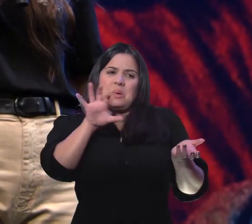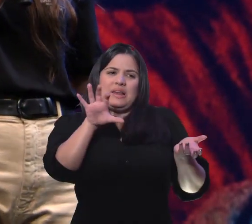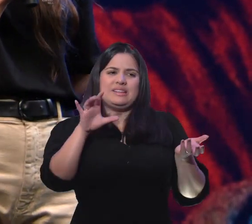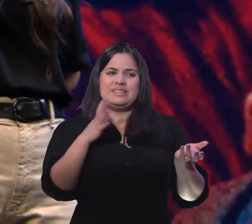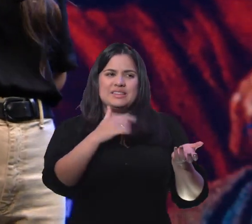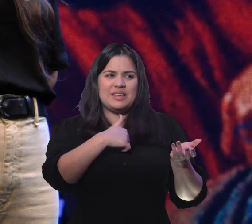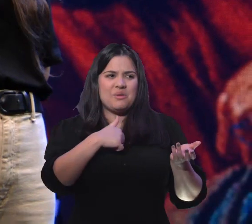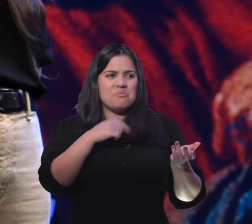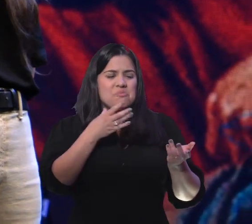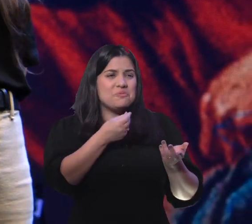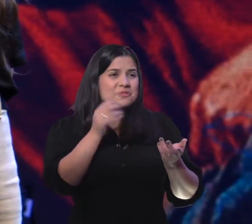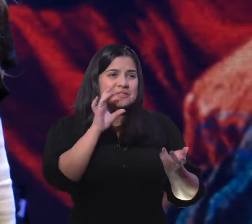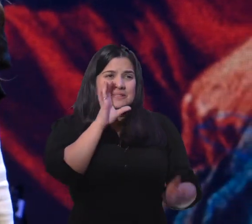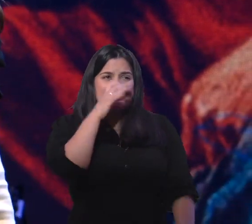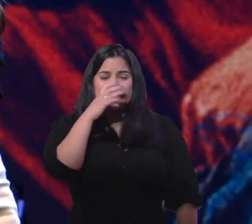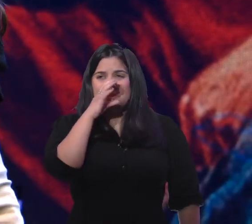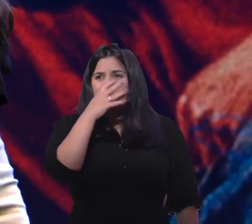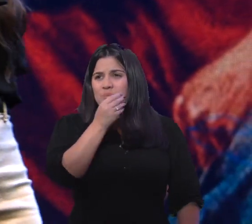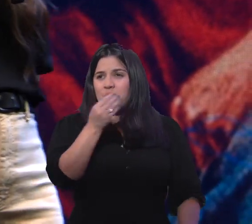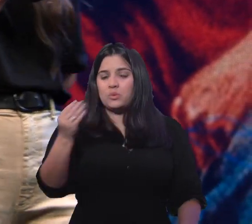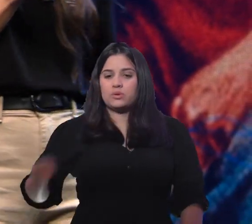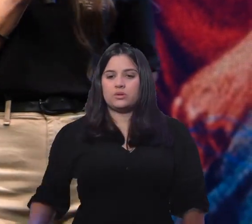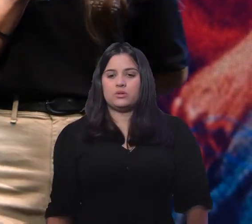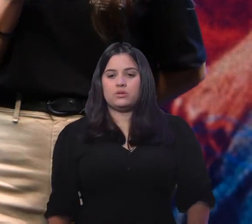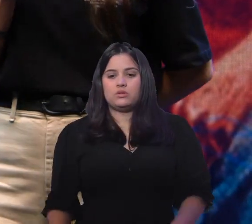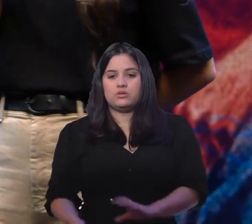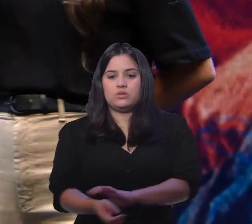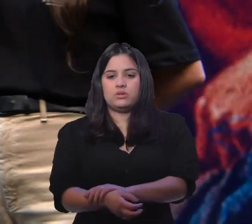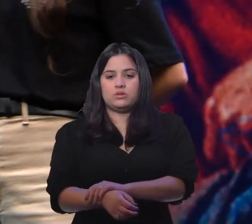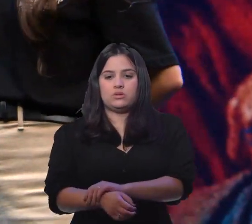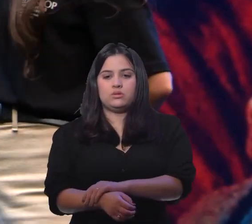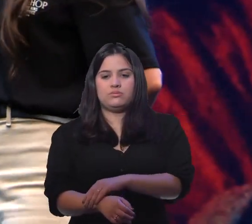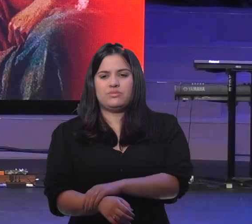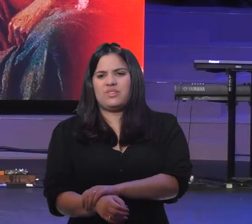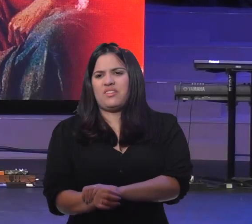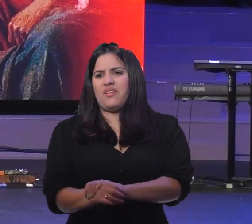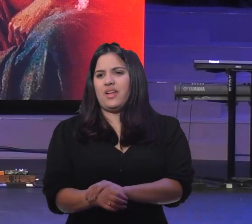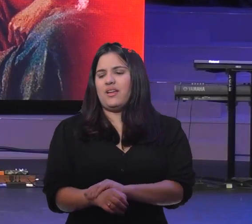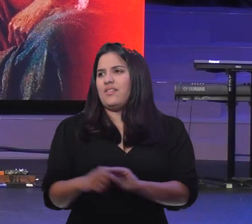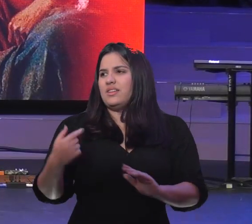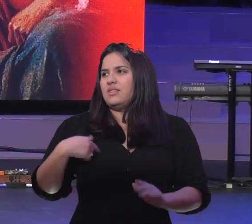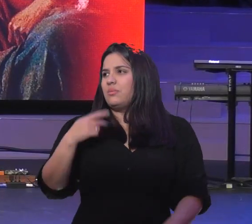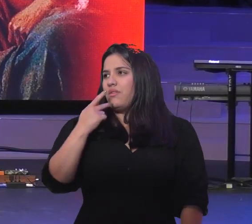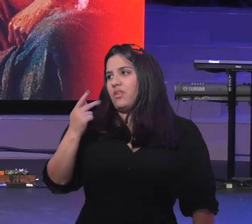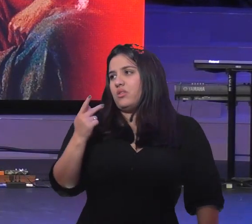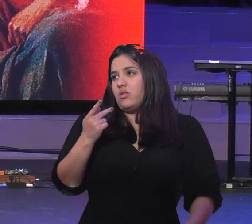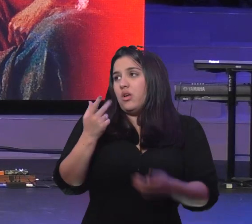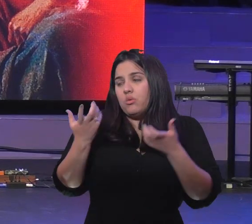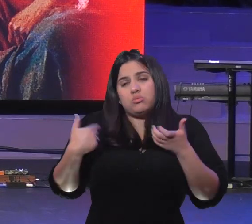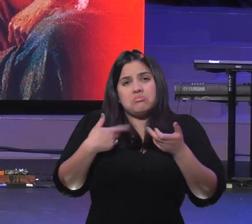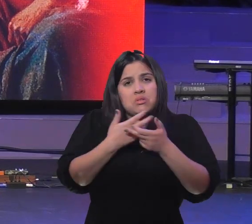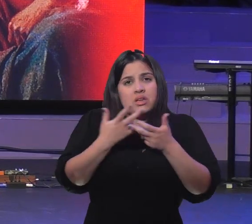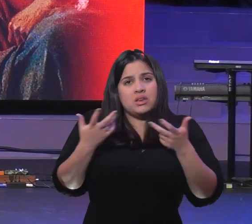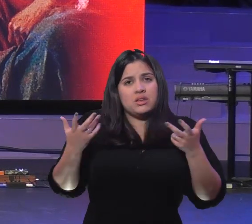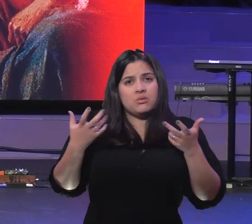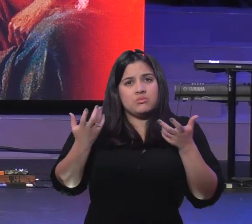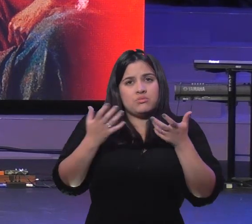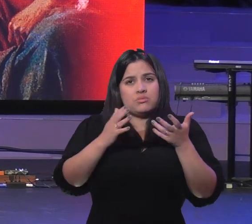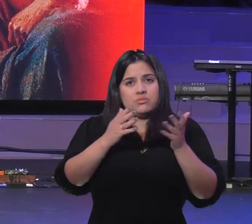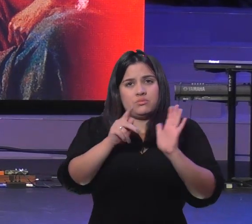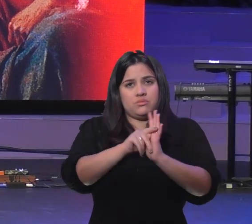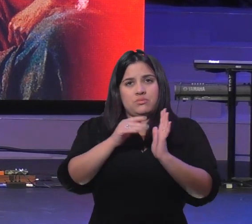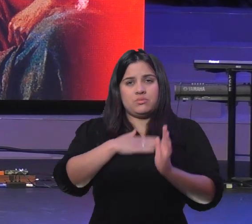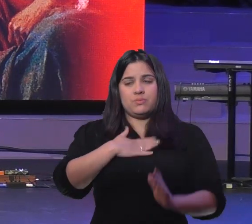todo, entendeu? Eu era meio insuportável. Tipo, ficava sempre assim, argumentando e tal, queria fazer as coisas do meu jeito. E aí, aconteceu uma